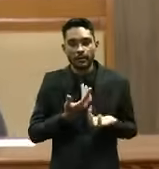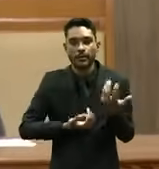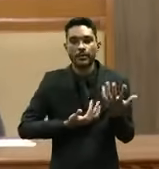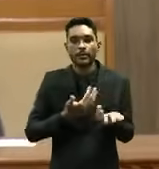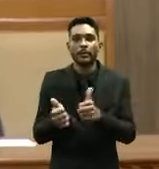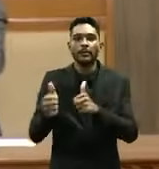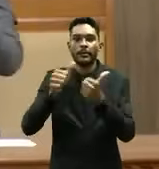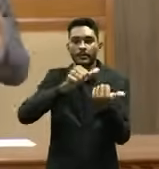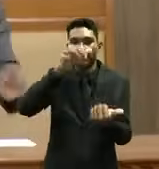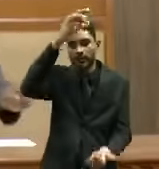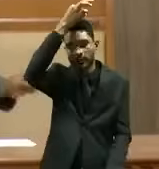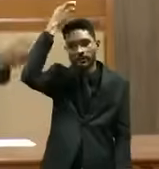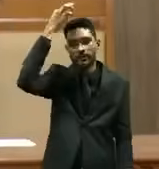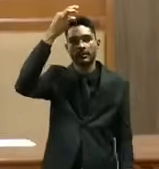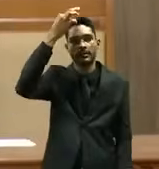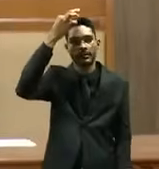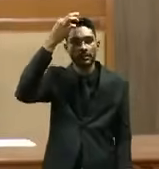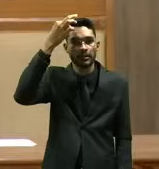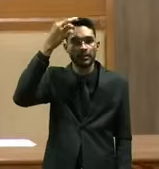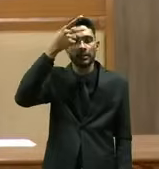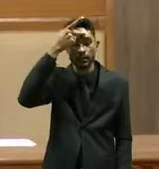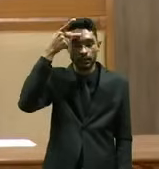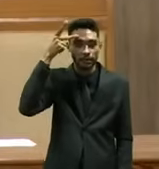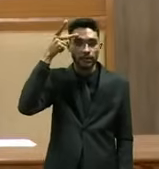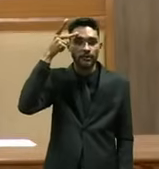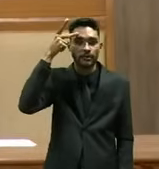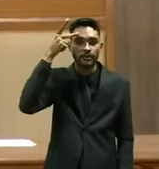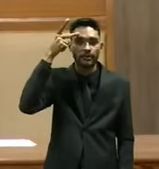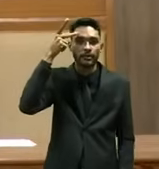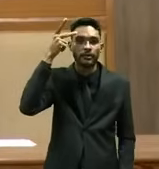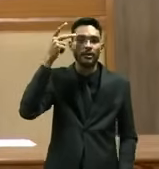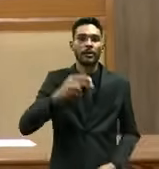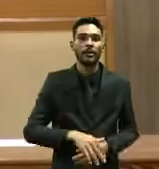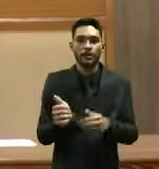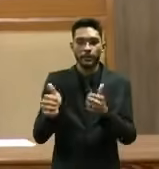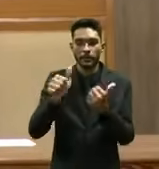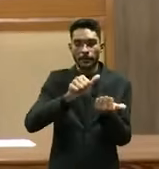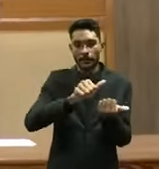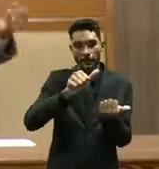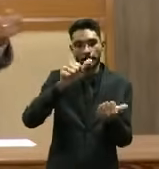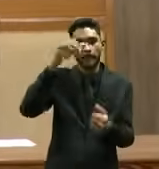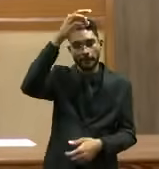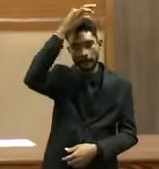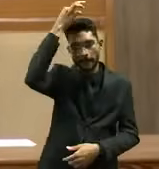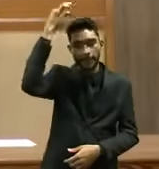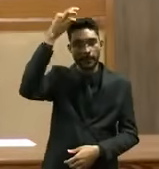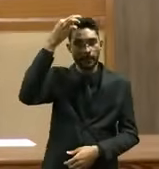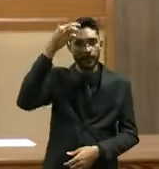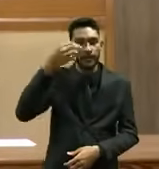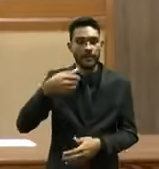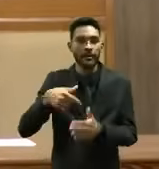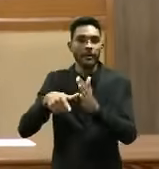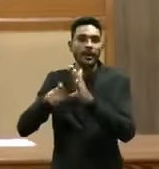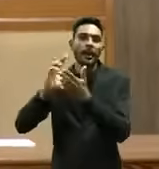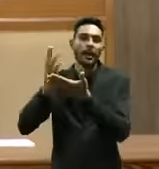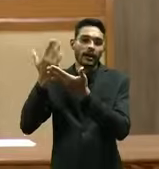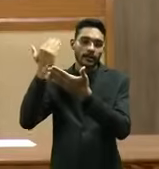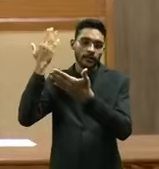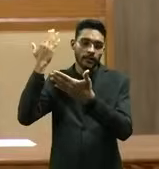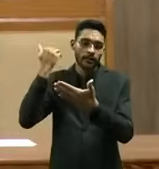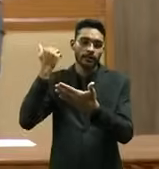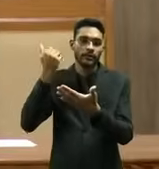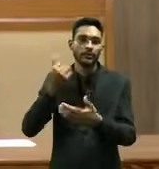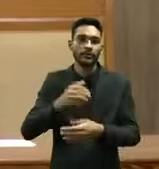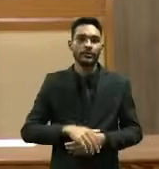batizados isso antes do Evangelho chegar em Belém do do Pará isso aconteceu no Rio Grande do Sul